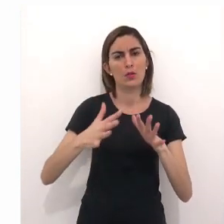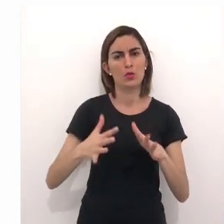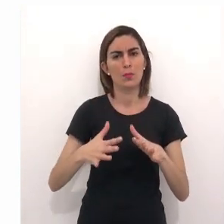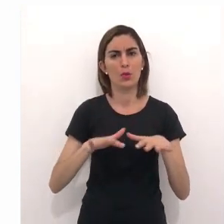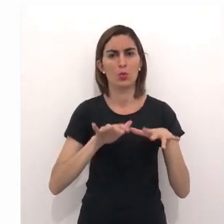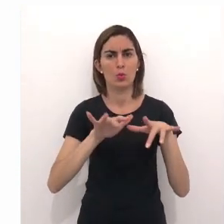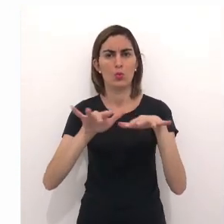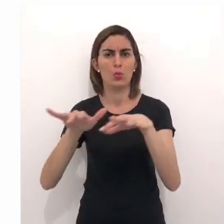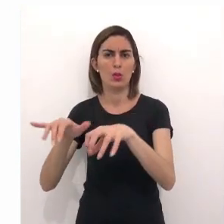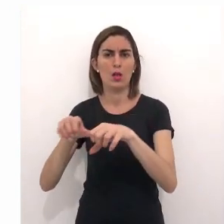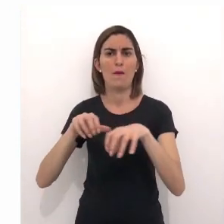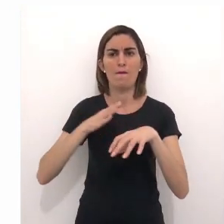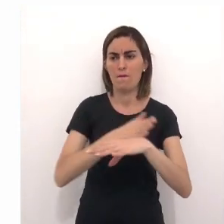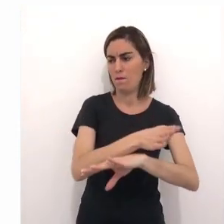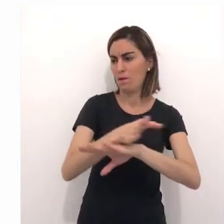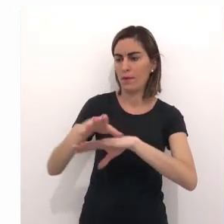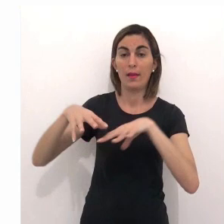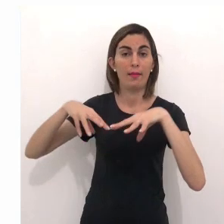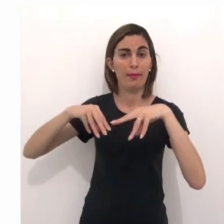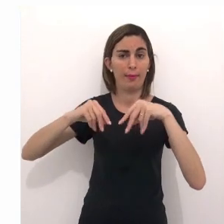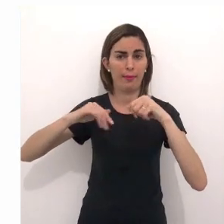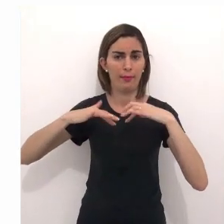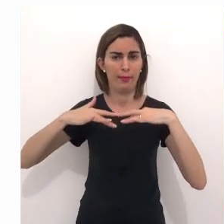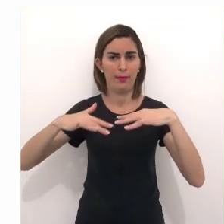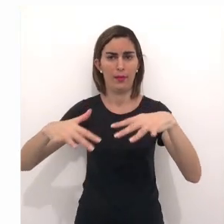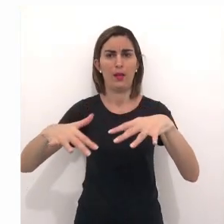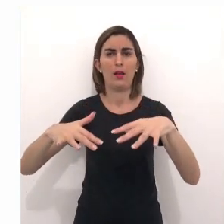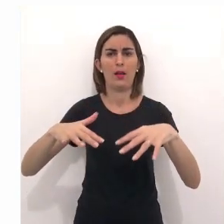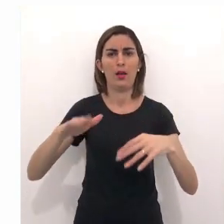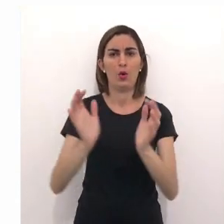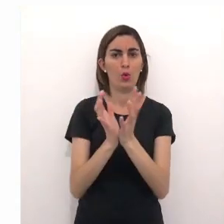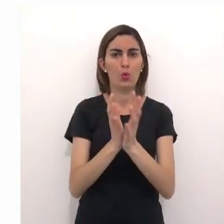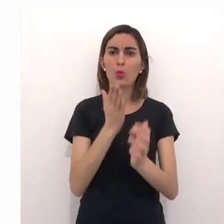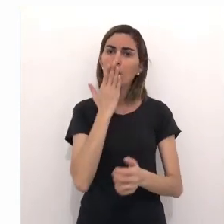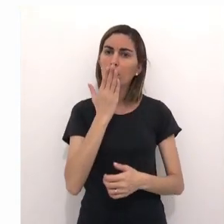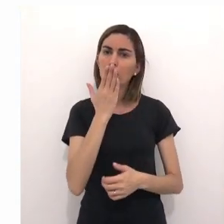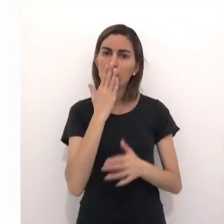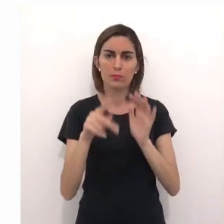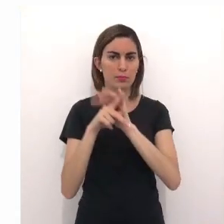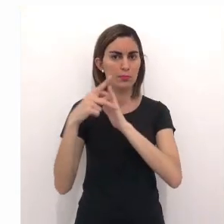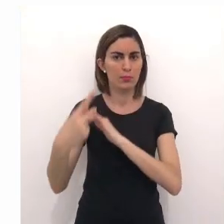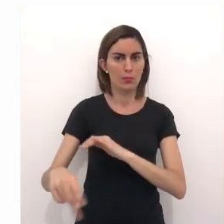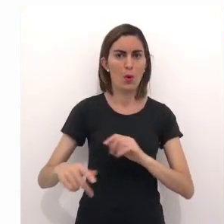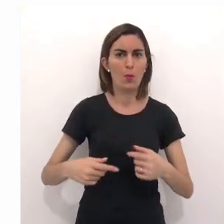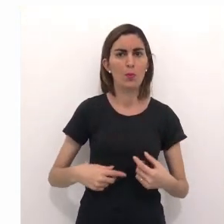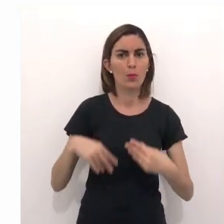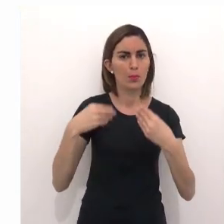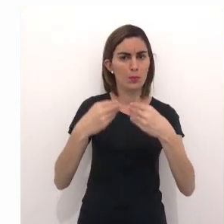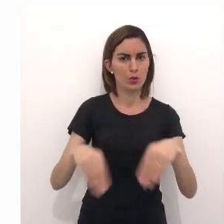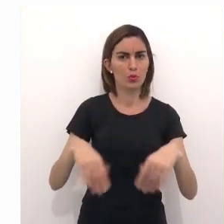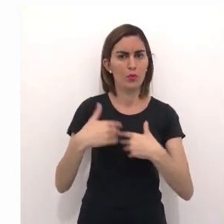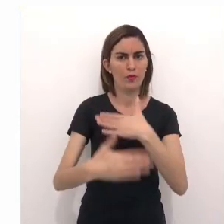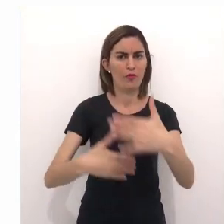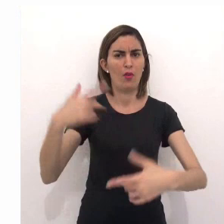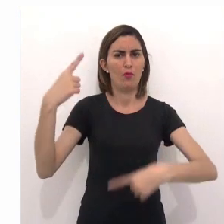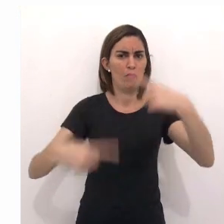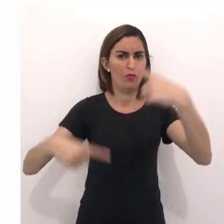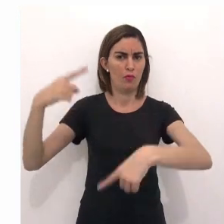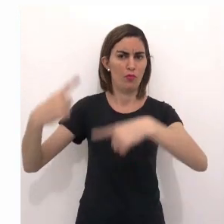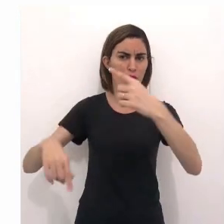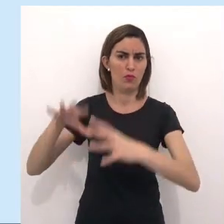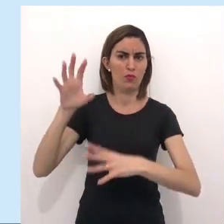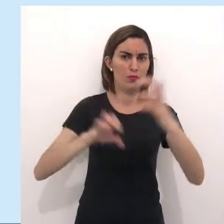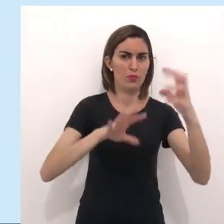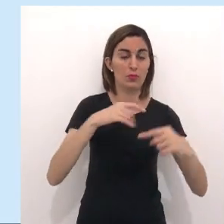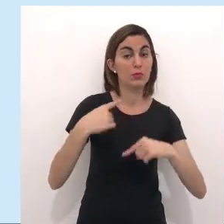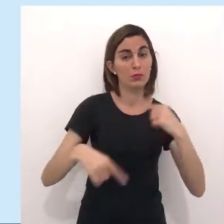as terras ocupadas pelos indígenas e provocaram vários conflitos. Então,